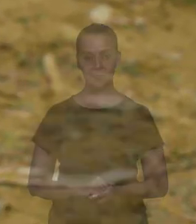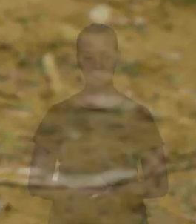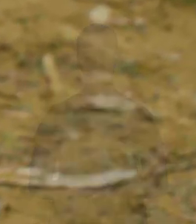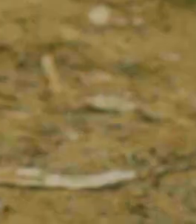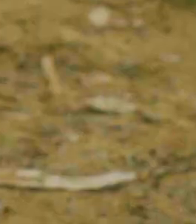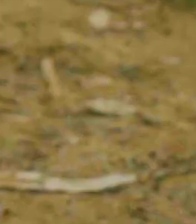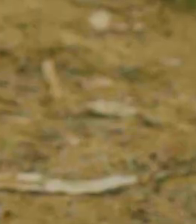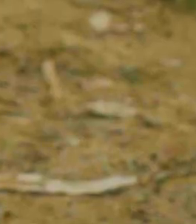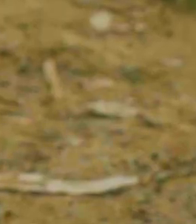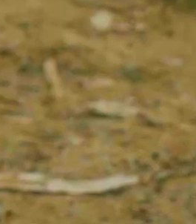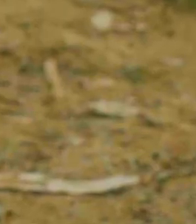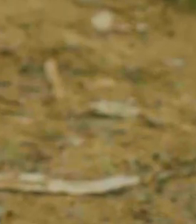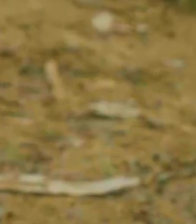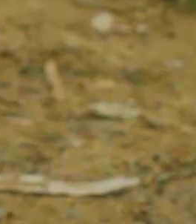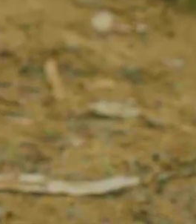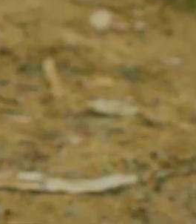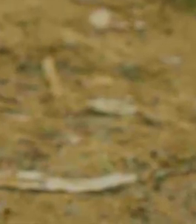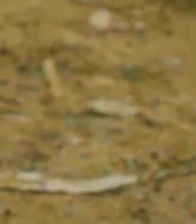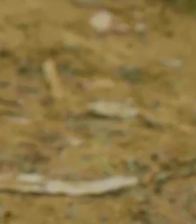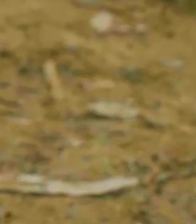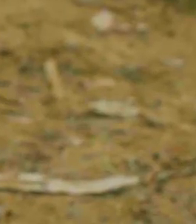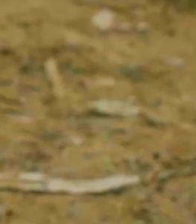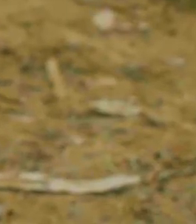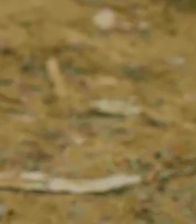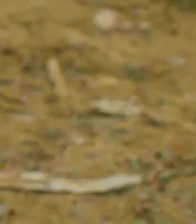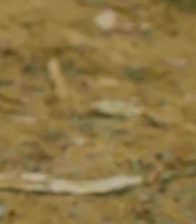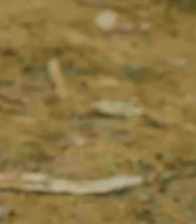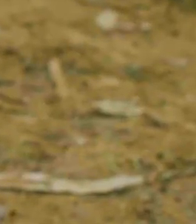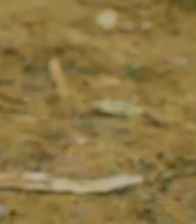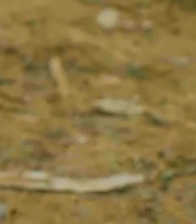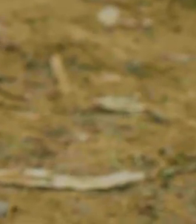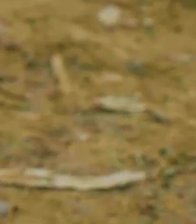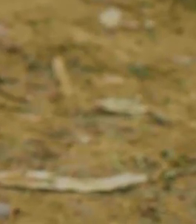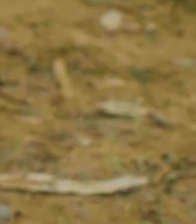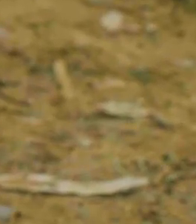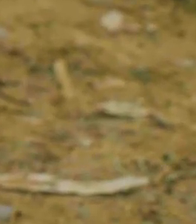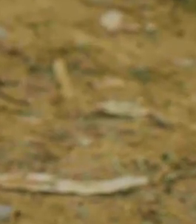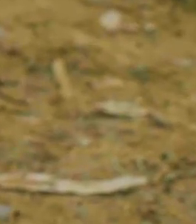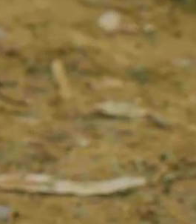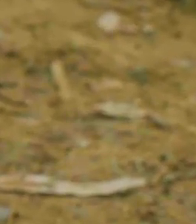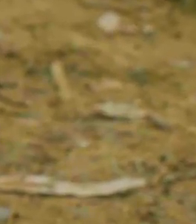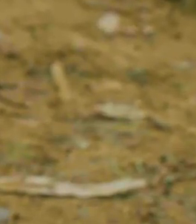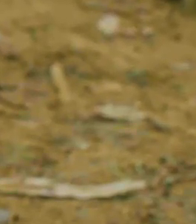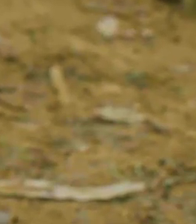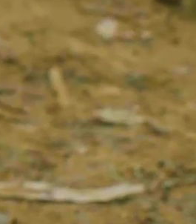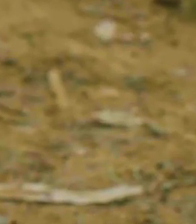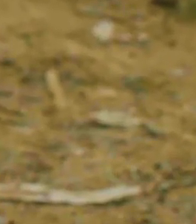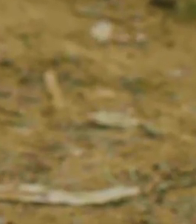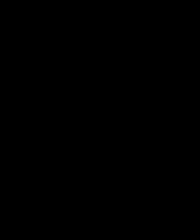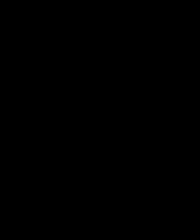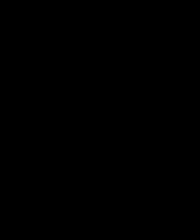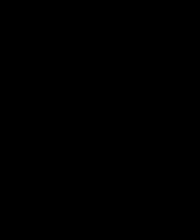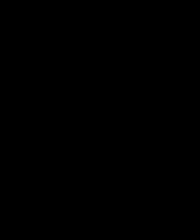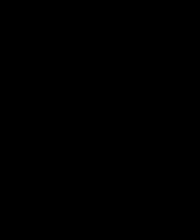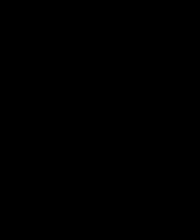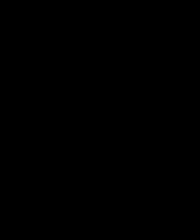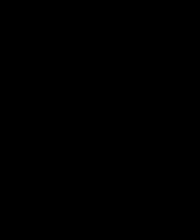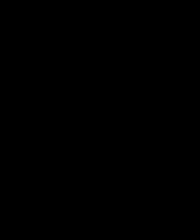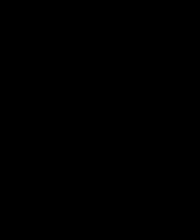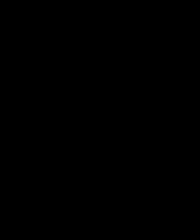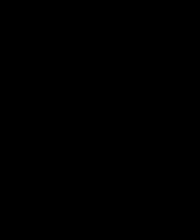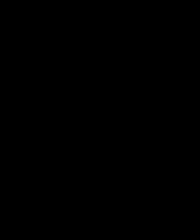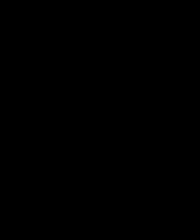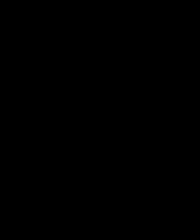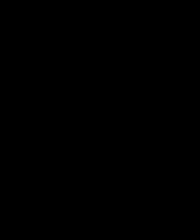do sim é poda. Sobre tela preta, os créditos. Acessibilidade, roteiro de audiodescrição, Bruna